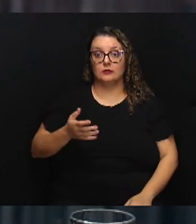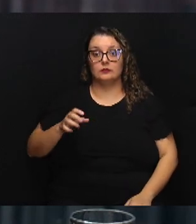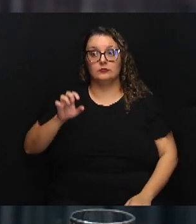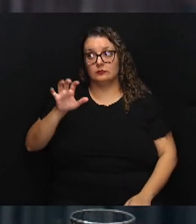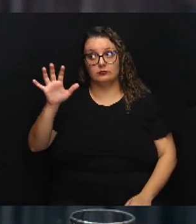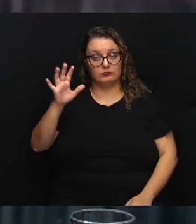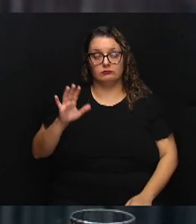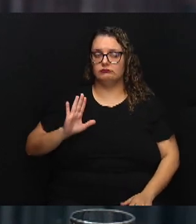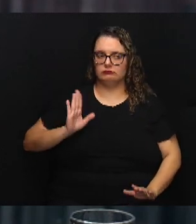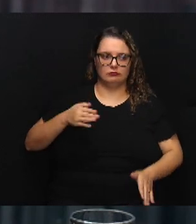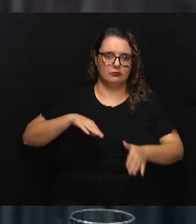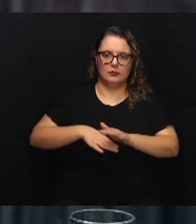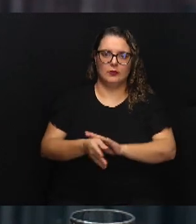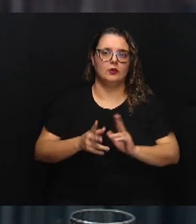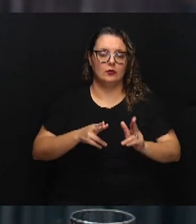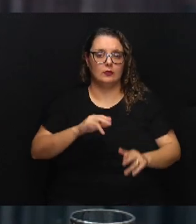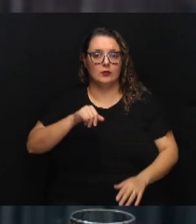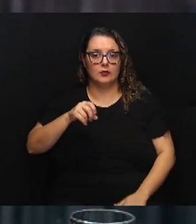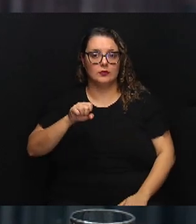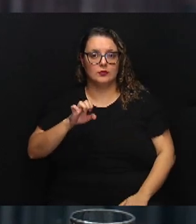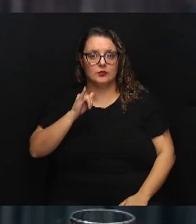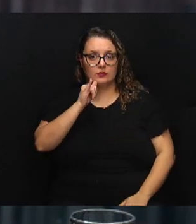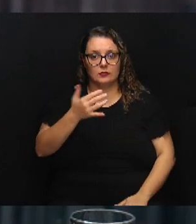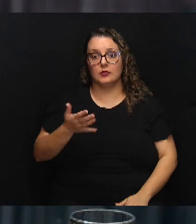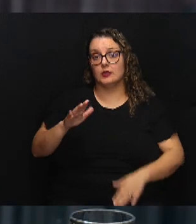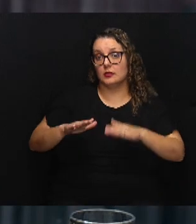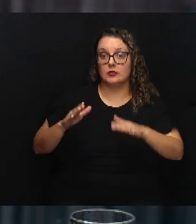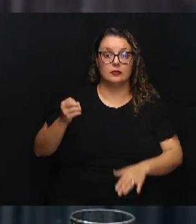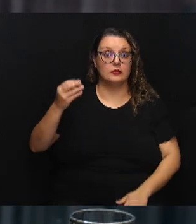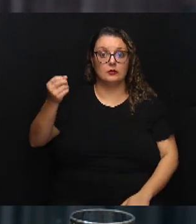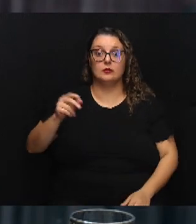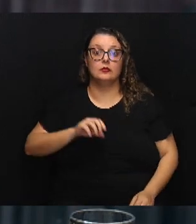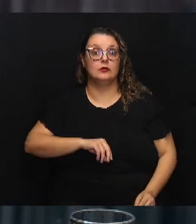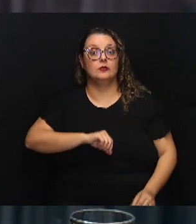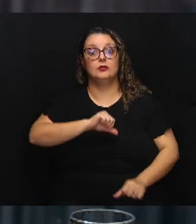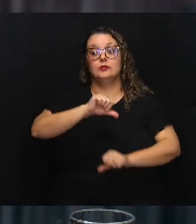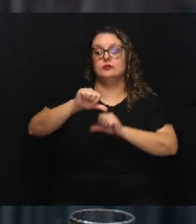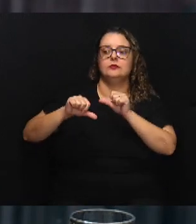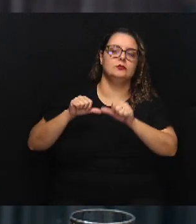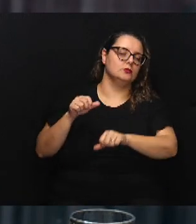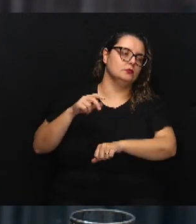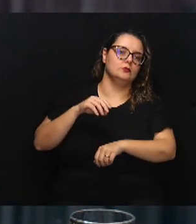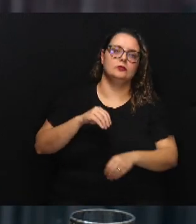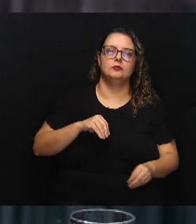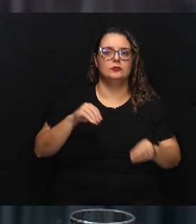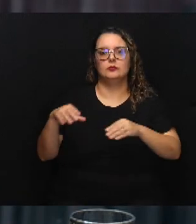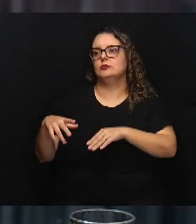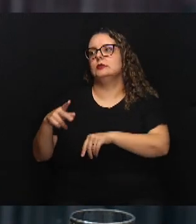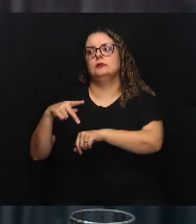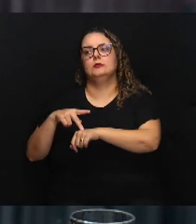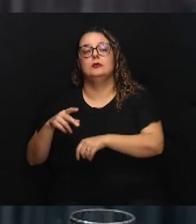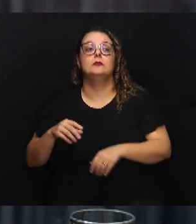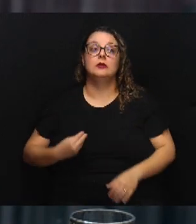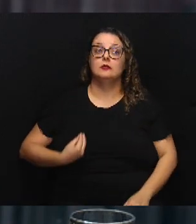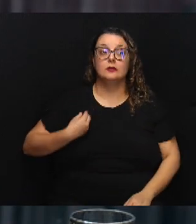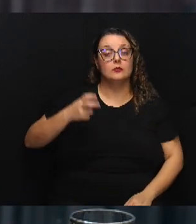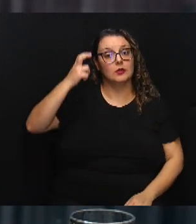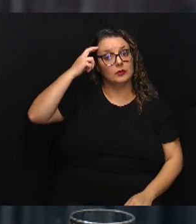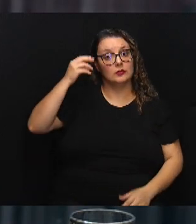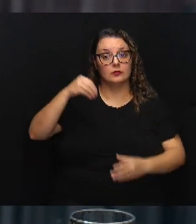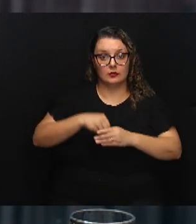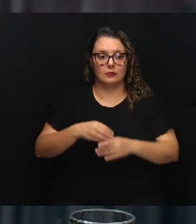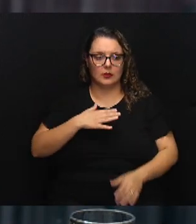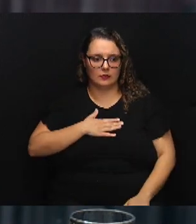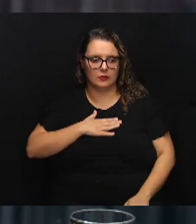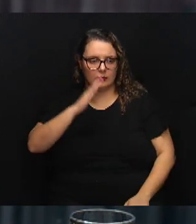né? Que nem a Josi comentou, nem sempre uma viagem trata-se de mudar de país e sim de viver uma cultura interna. Sim. Hoje, para mim, Brasil é